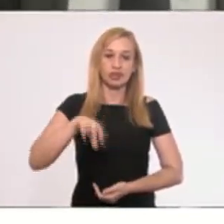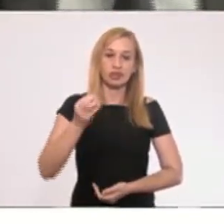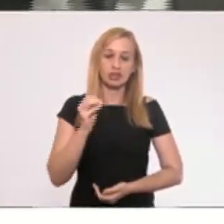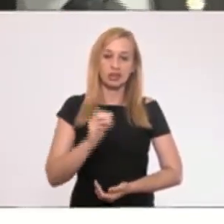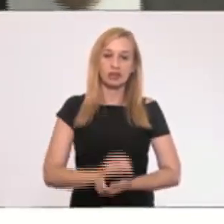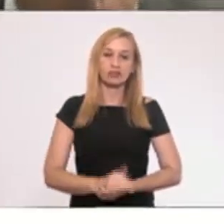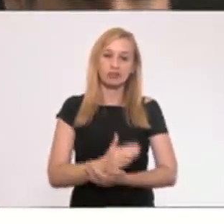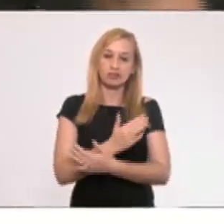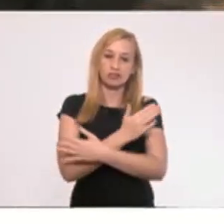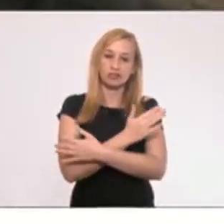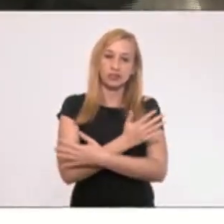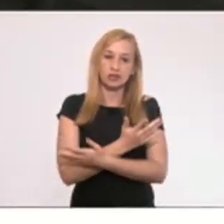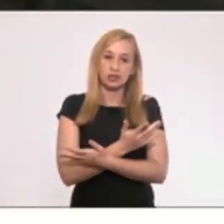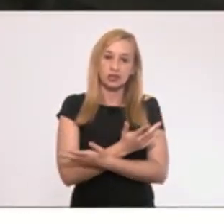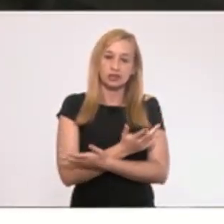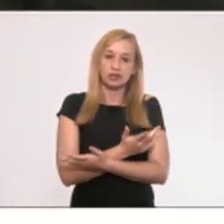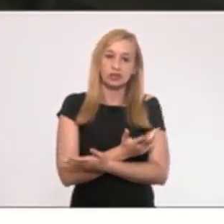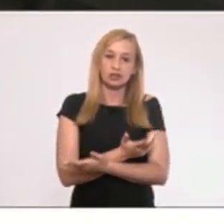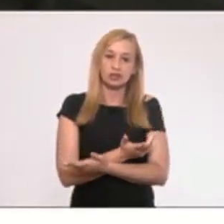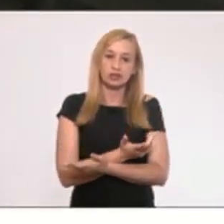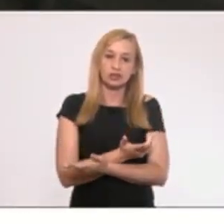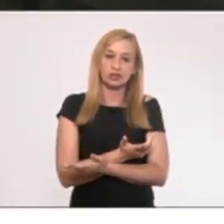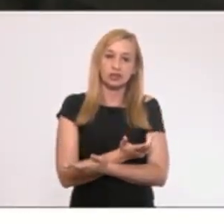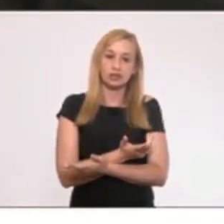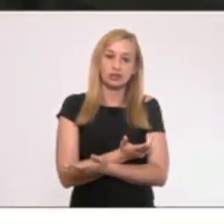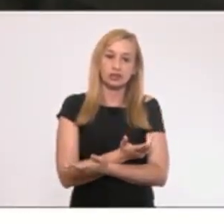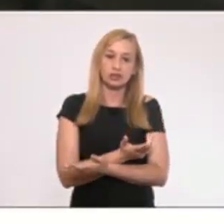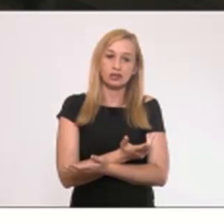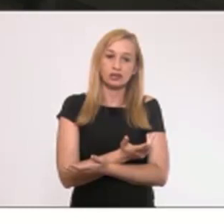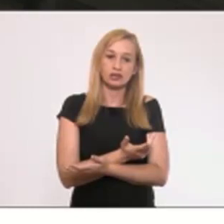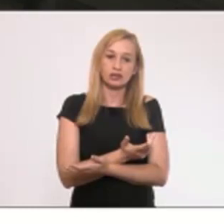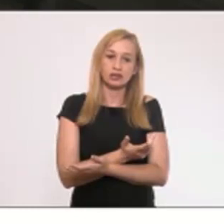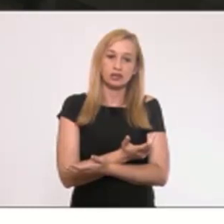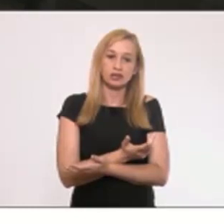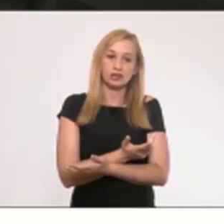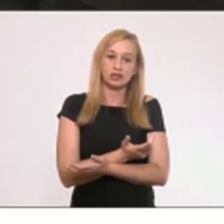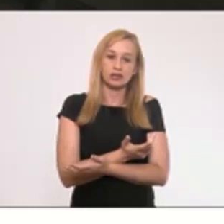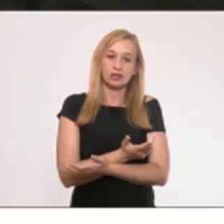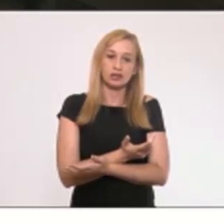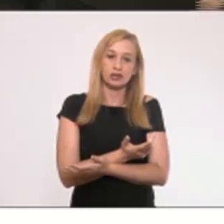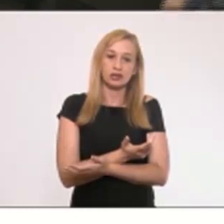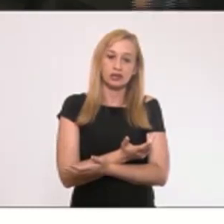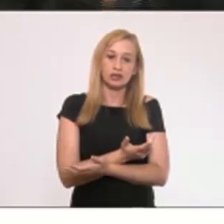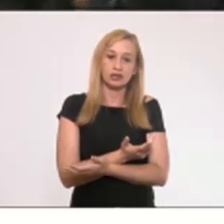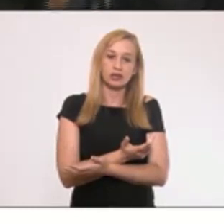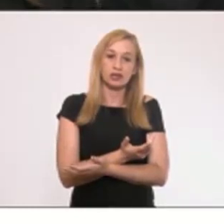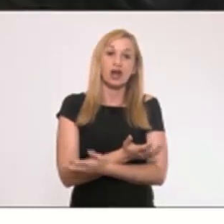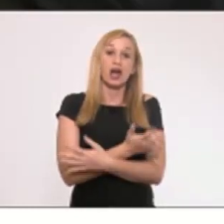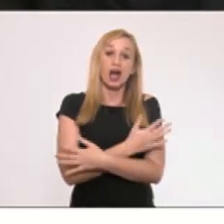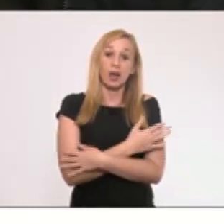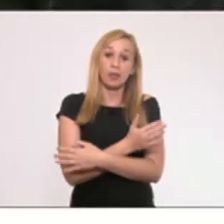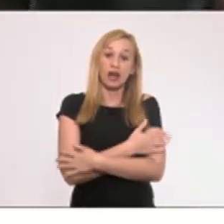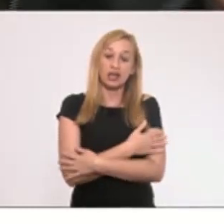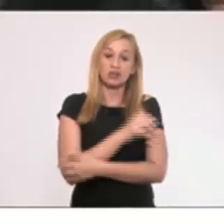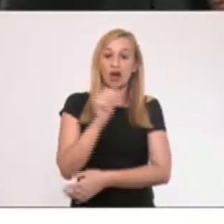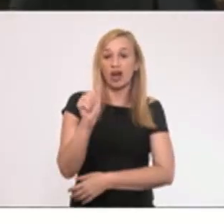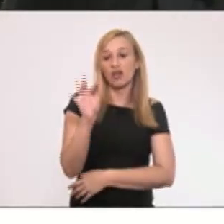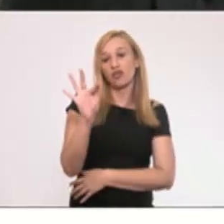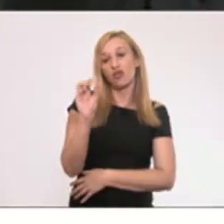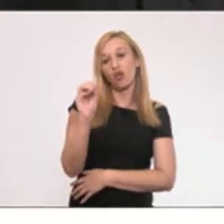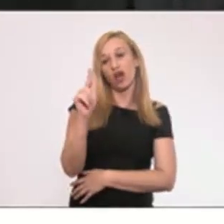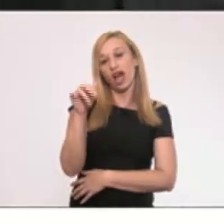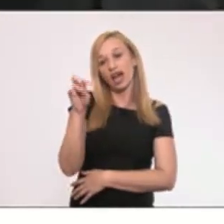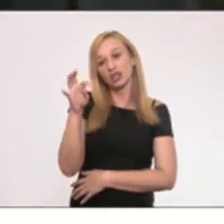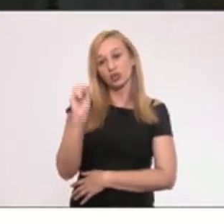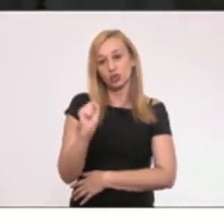o abraço de afogados. É o abraço dos afogados. Segundo, que eu